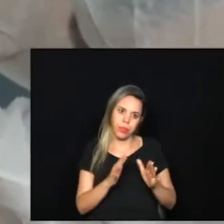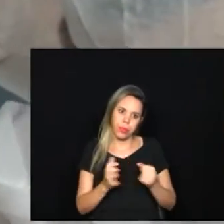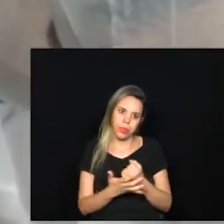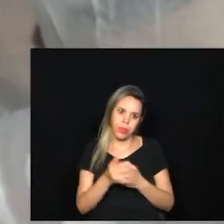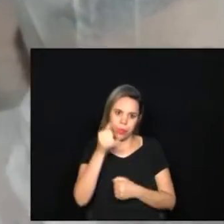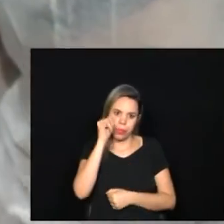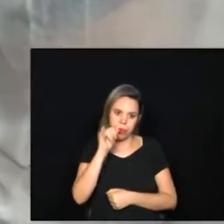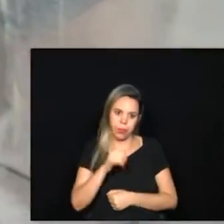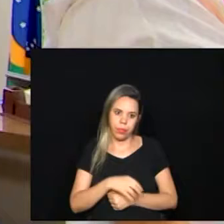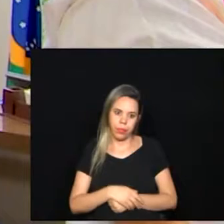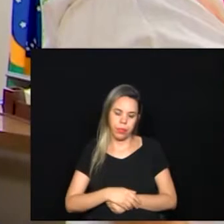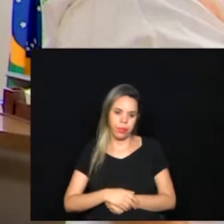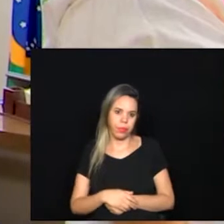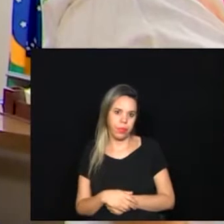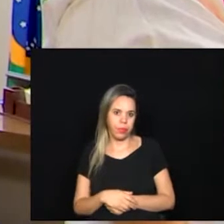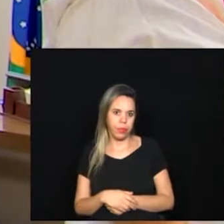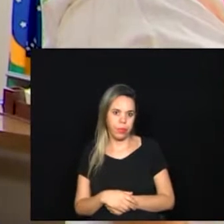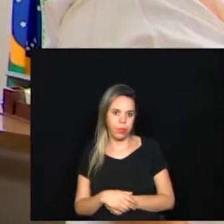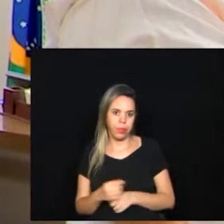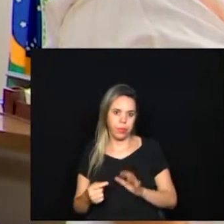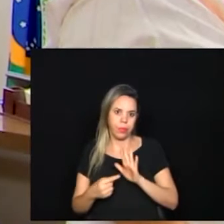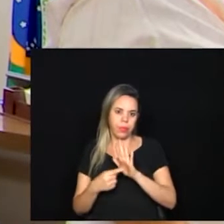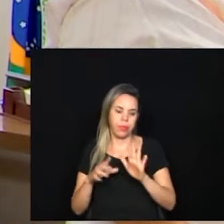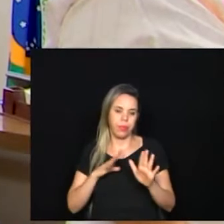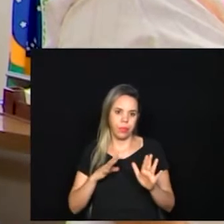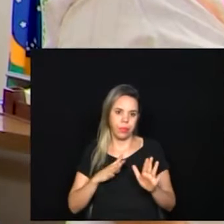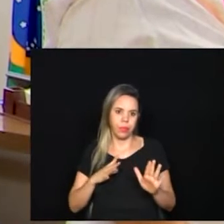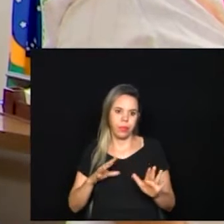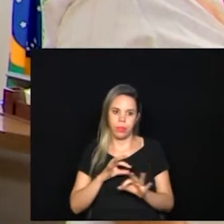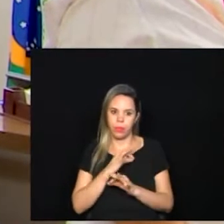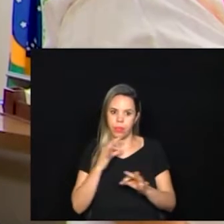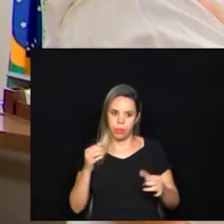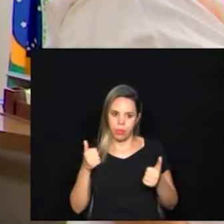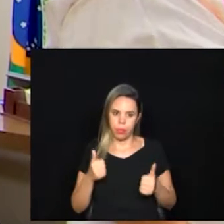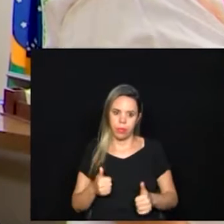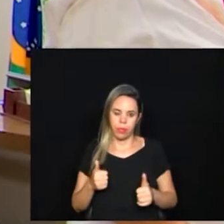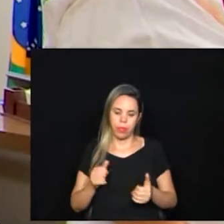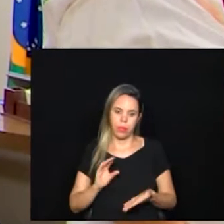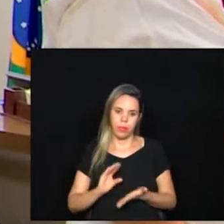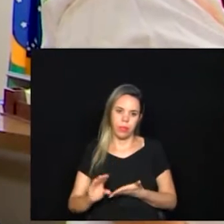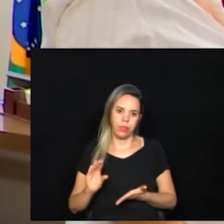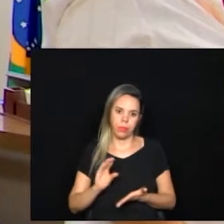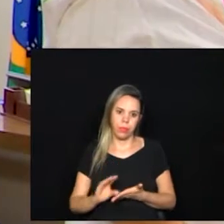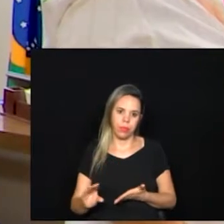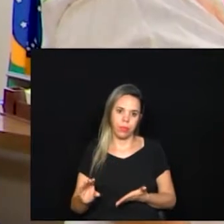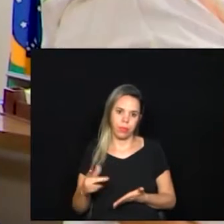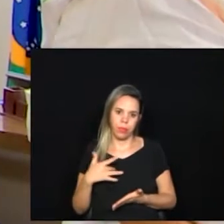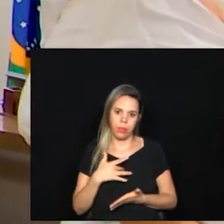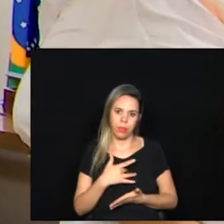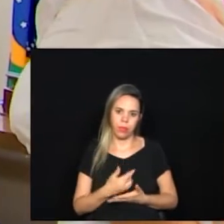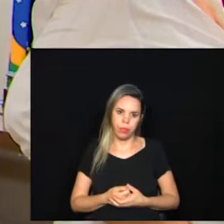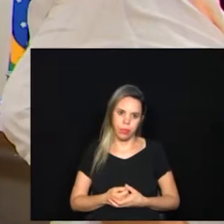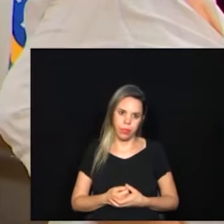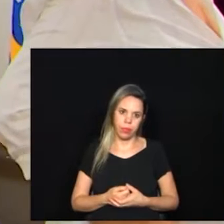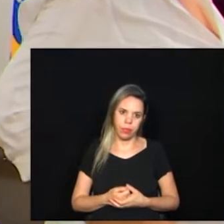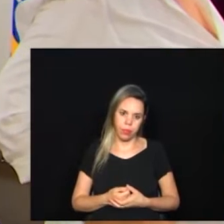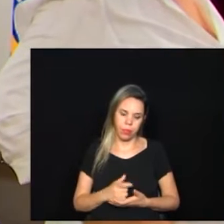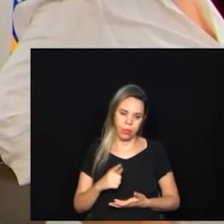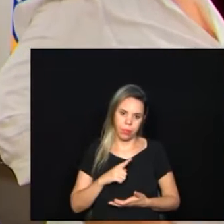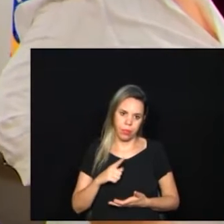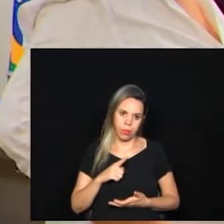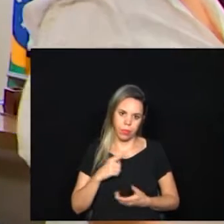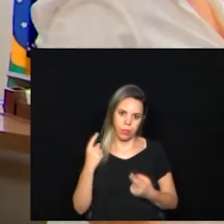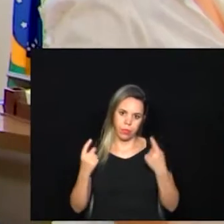da Covid-19. Mostra que a cidade está sadia e investindo na questão da saúde. Mas existe a questão